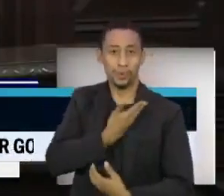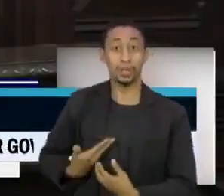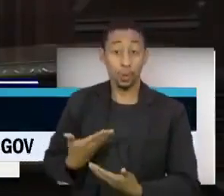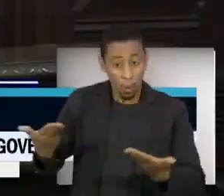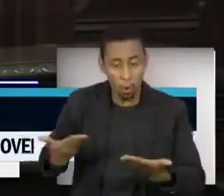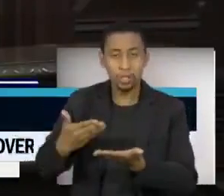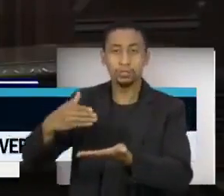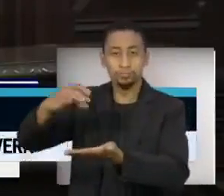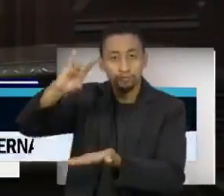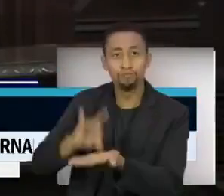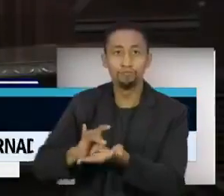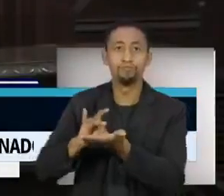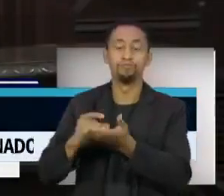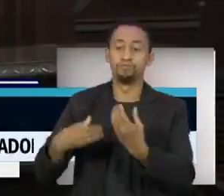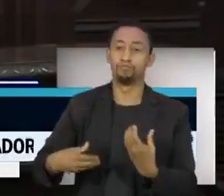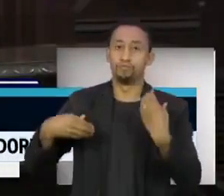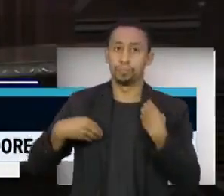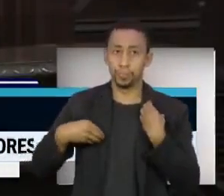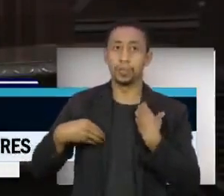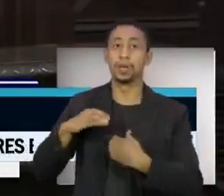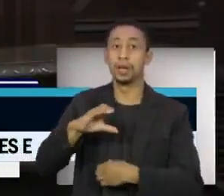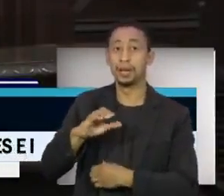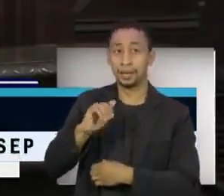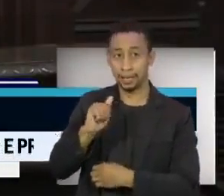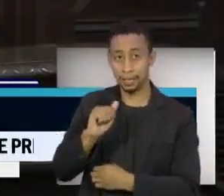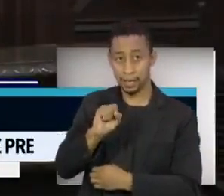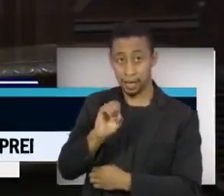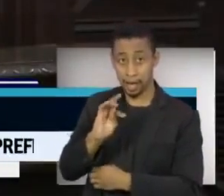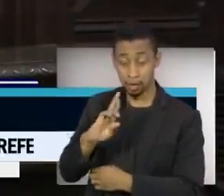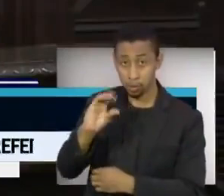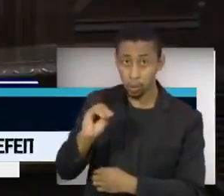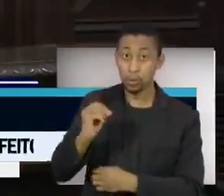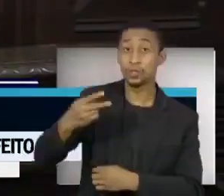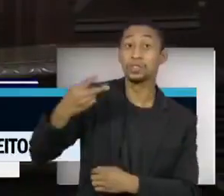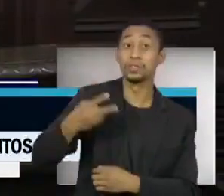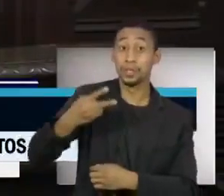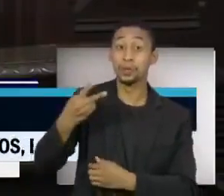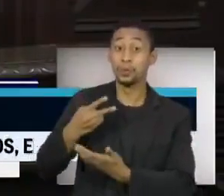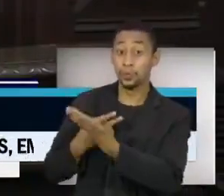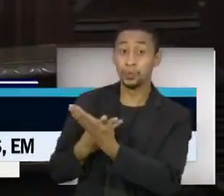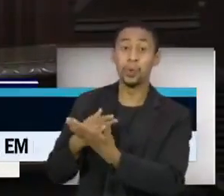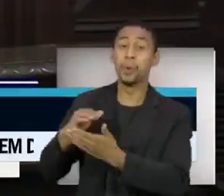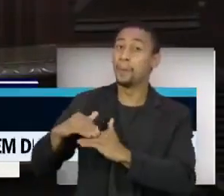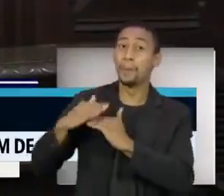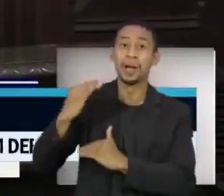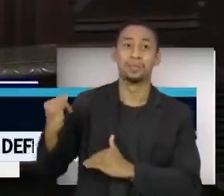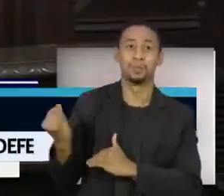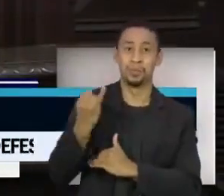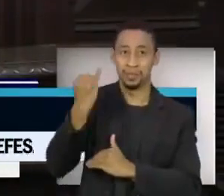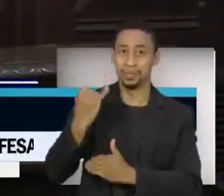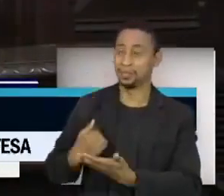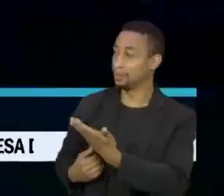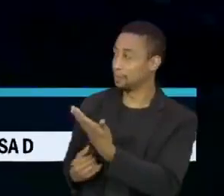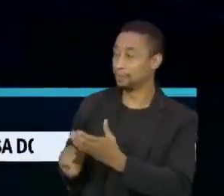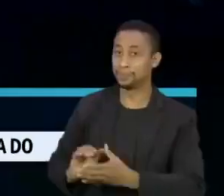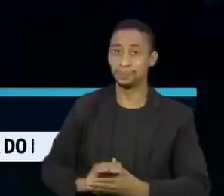posse efetiva no cargo, Castro deve comandar o segundo estado mais importante do país até 2022. Muito obrigado.